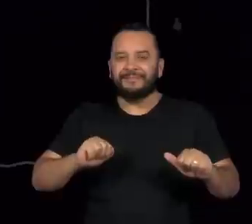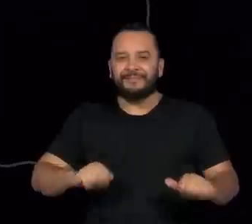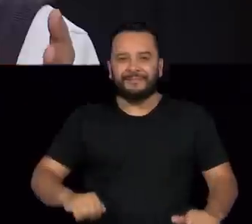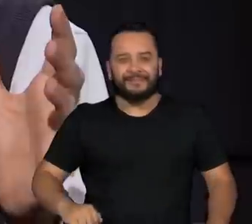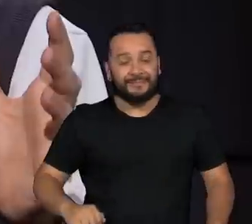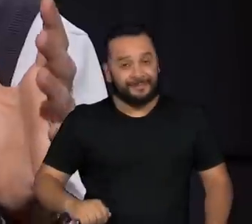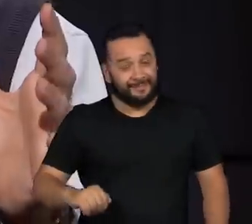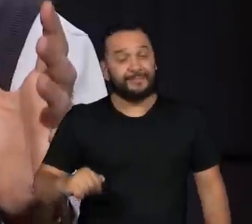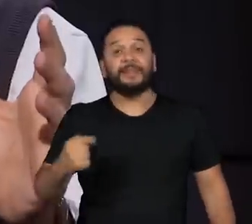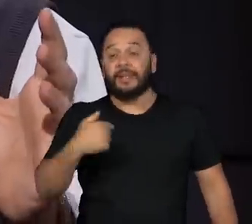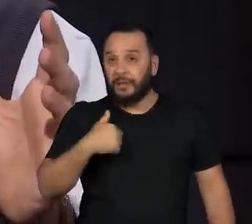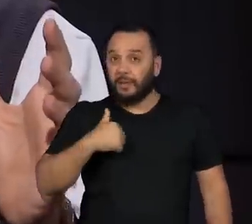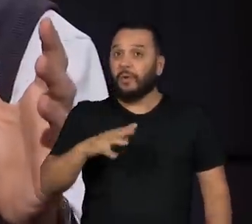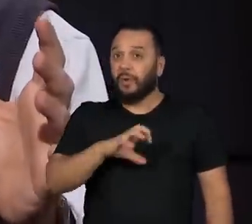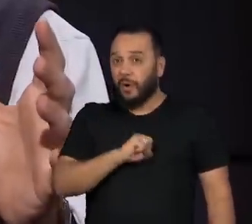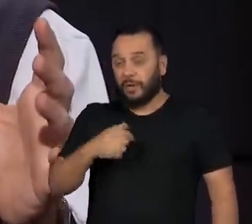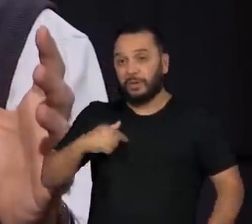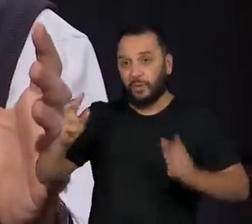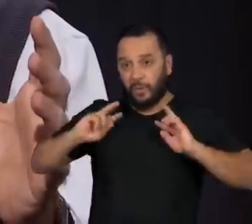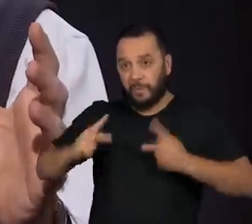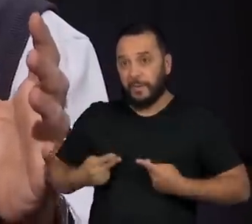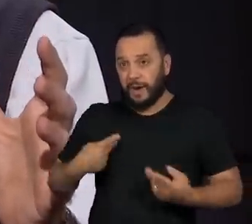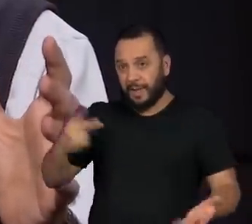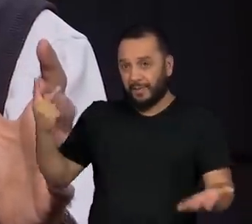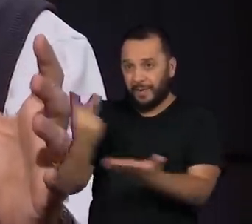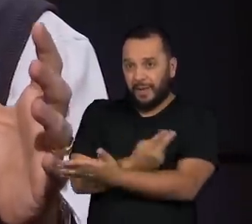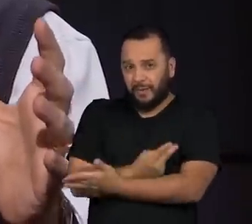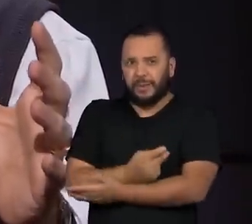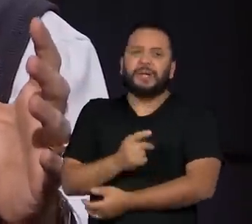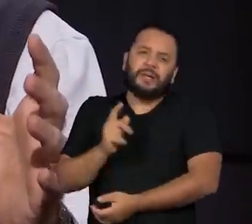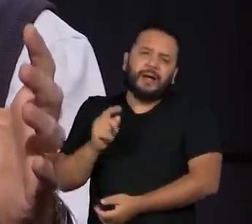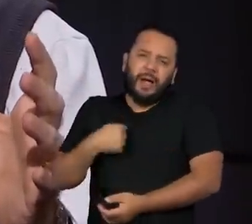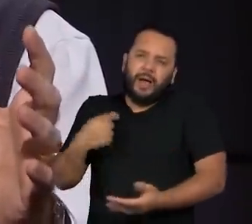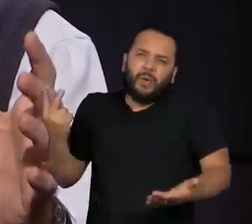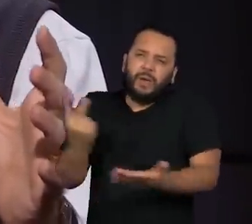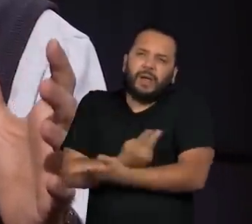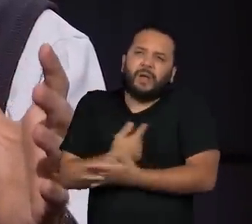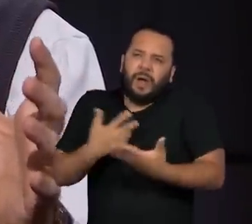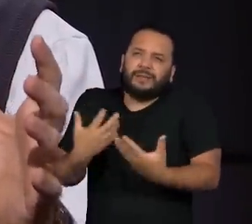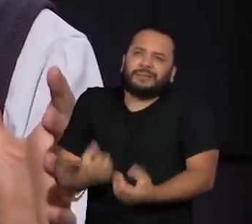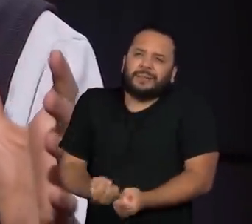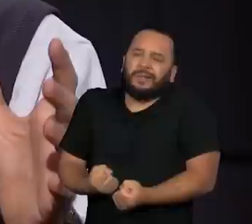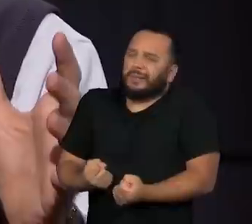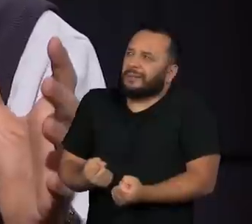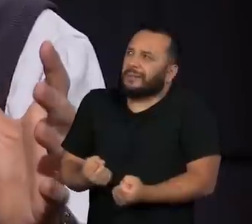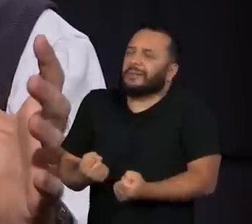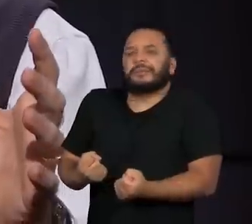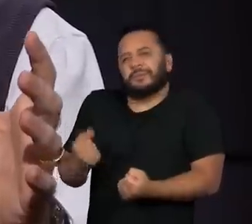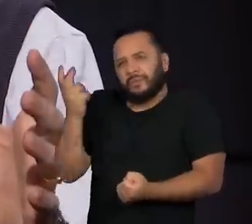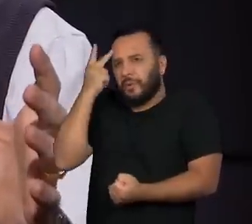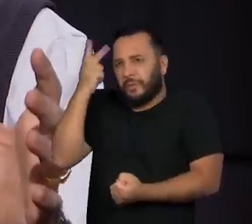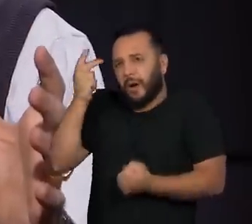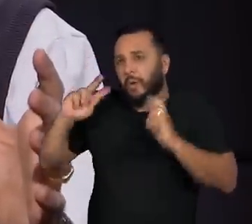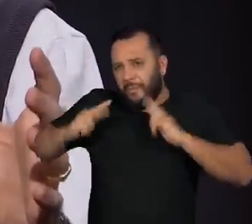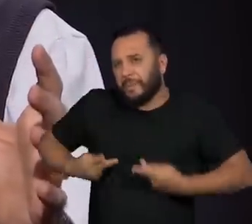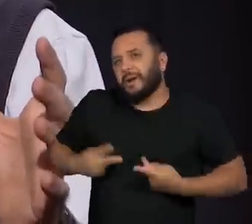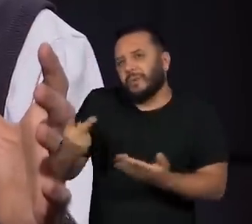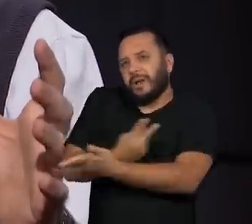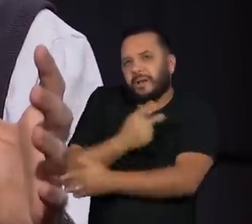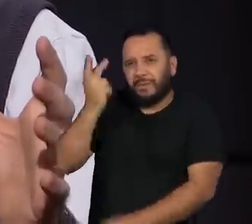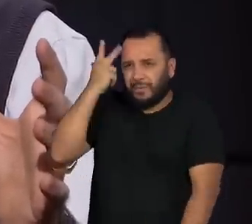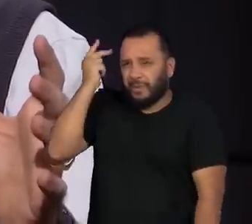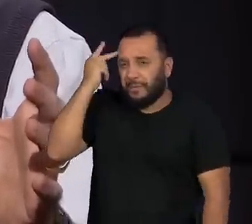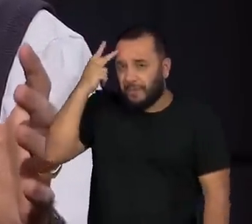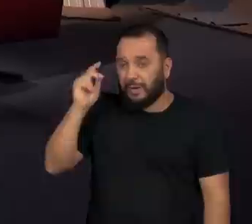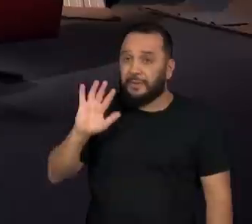eu gosto muito do erro humano acho que o erro humano é um erro aceitável e é perfeitamente adequado que exista eu tenho muito medo do erro